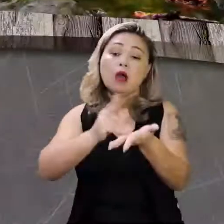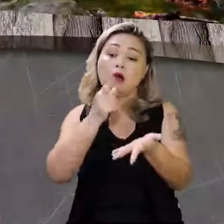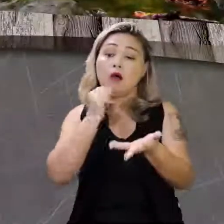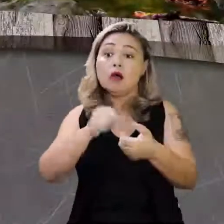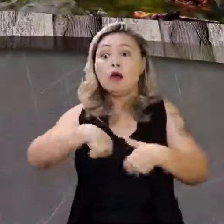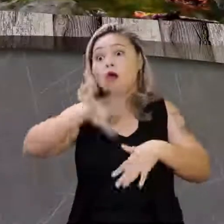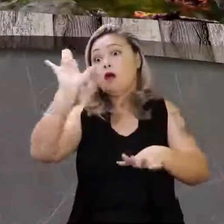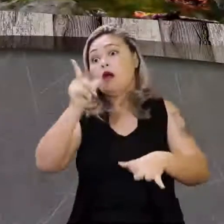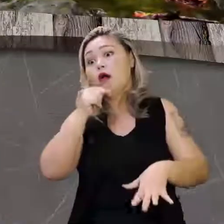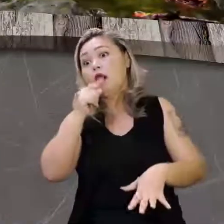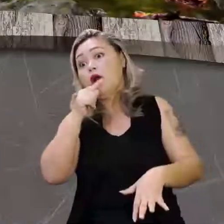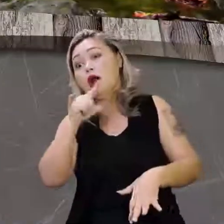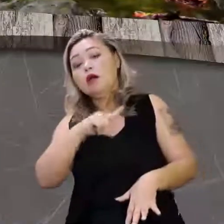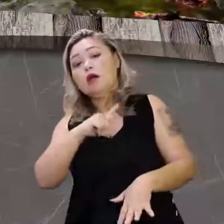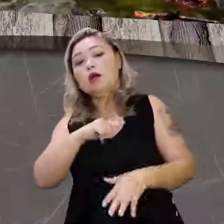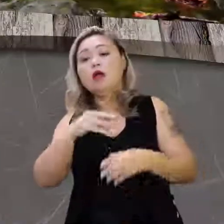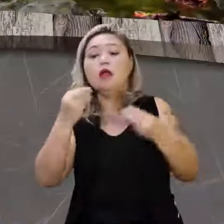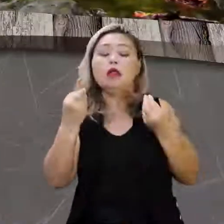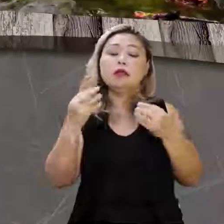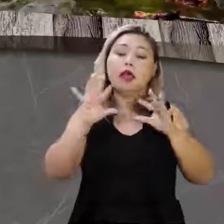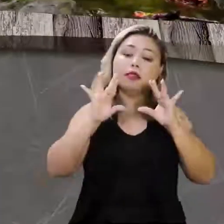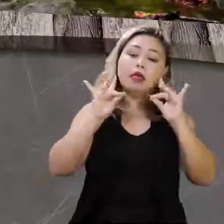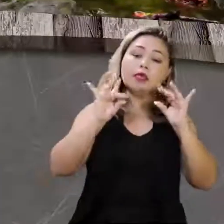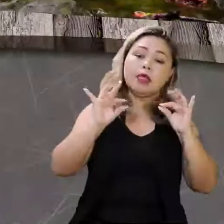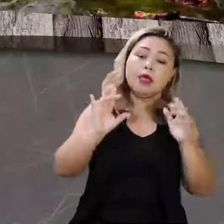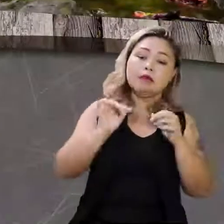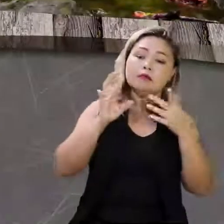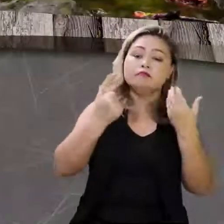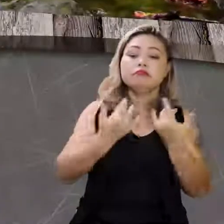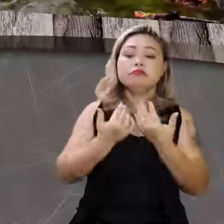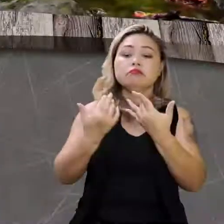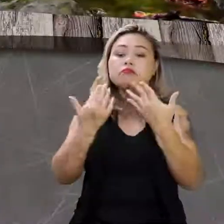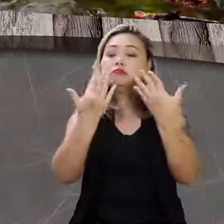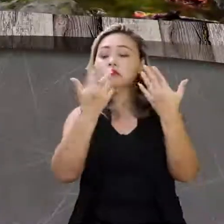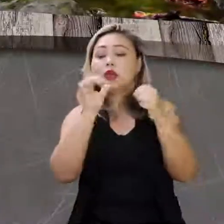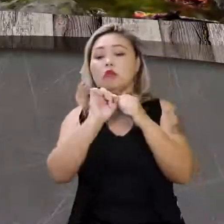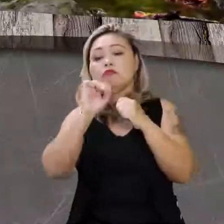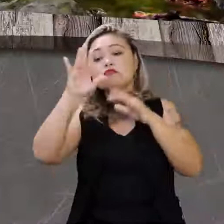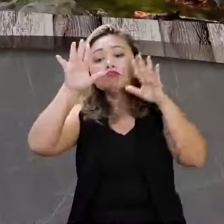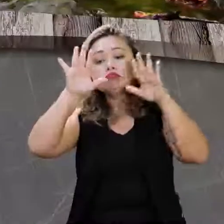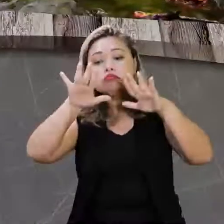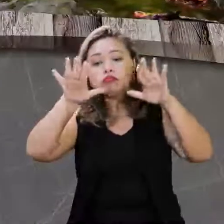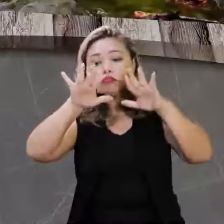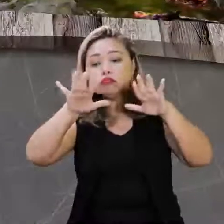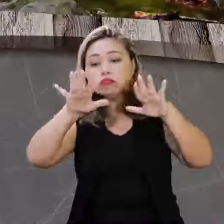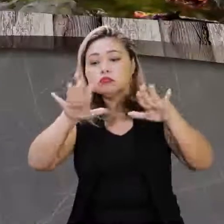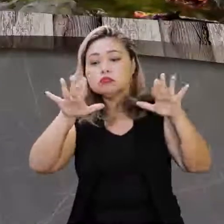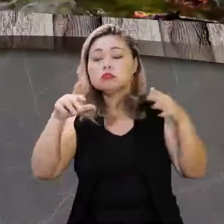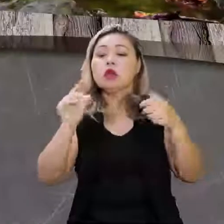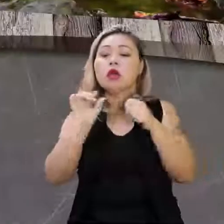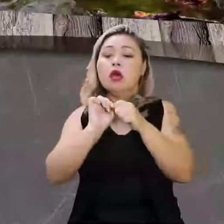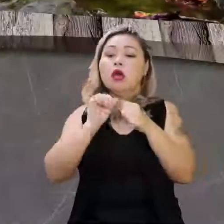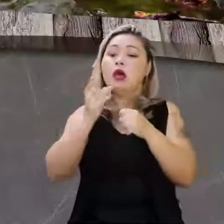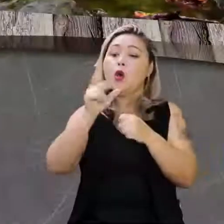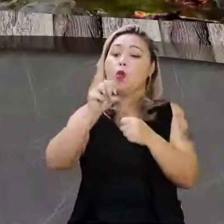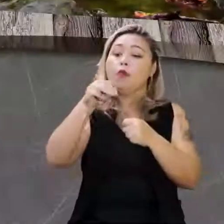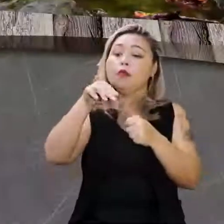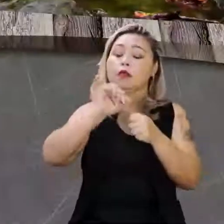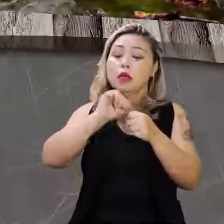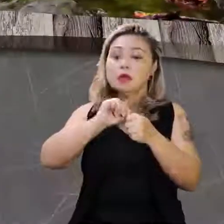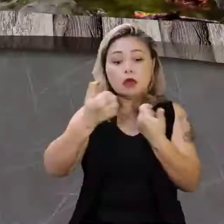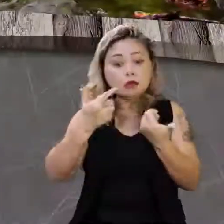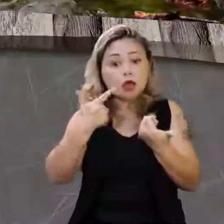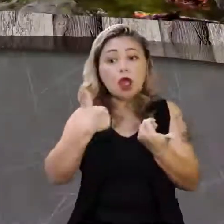com abundância de água, com umidade no ambiente eles estão, outro com baixa umidade. Então, cada um desses elementos